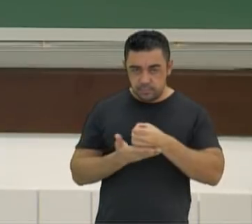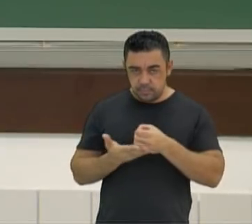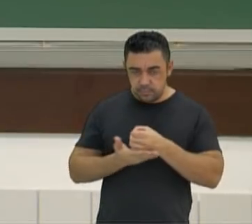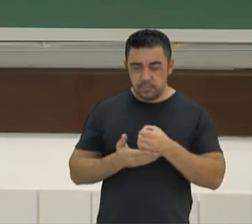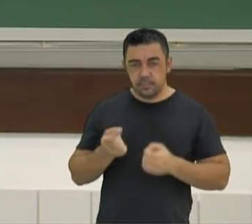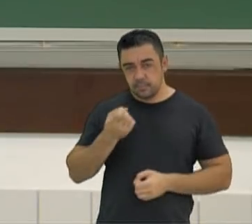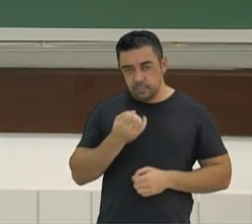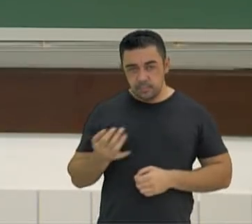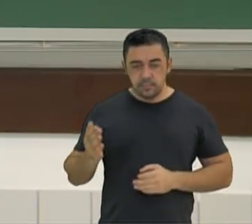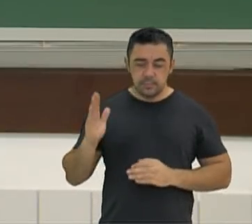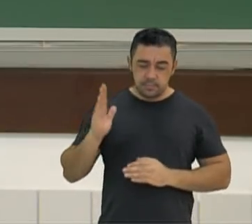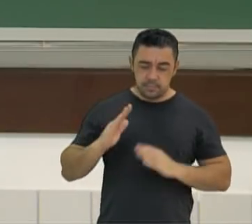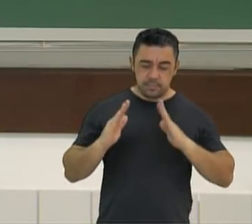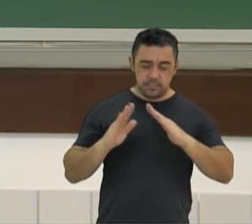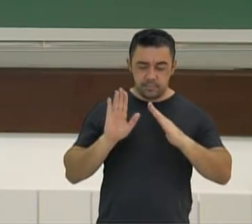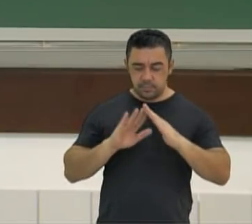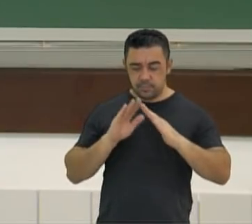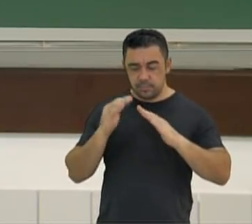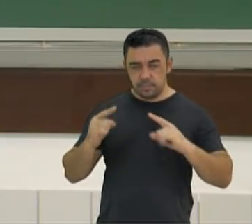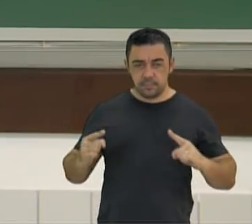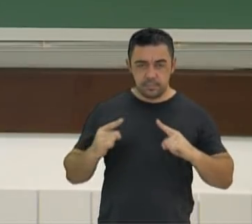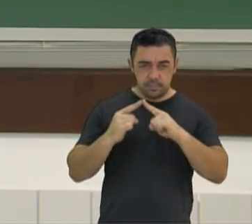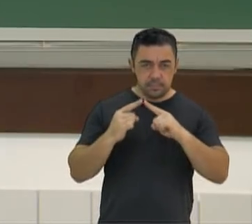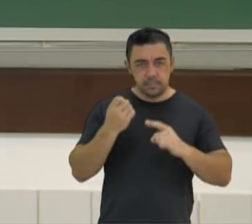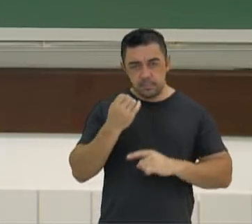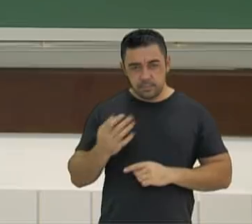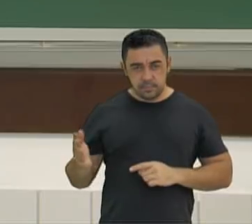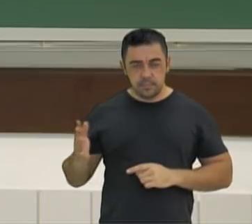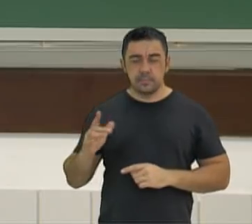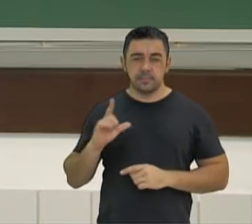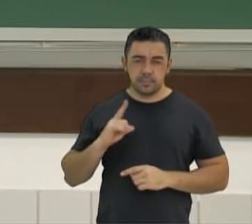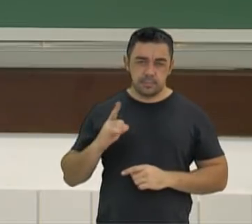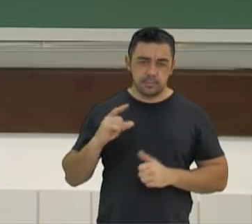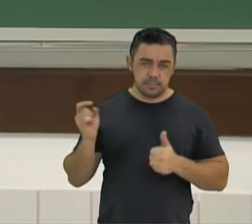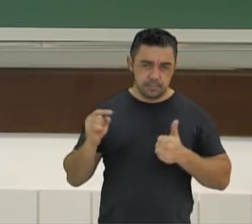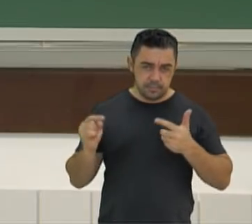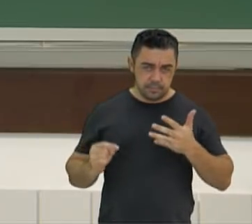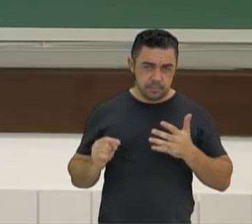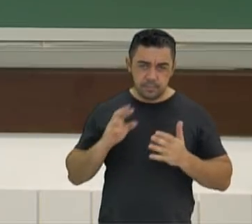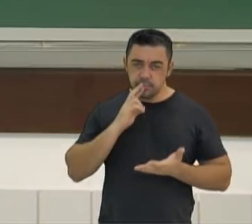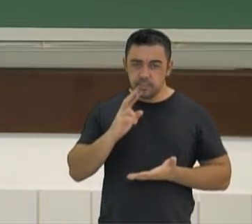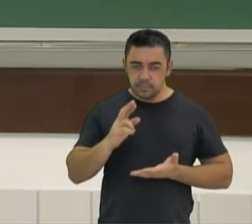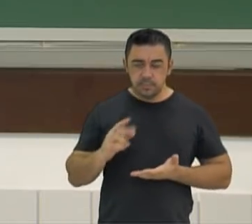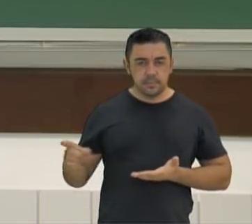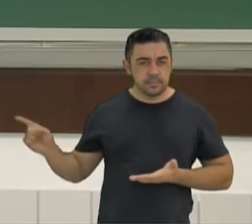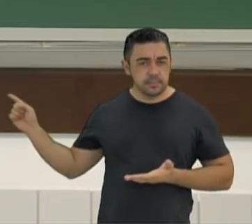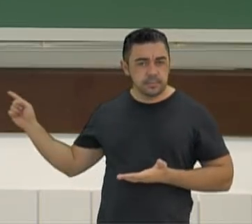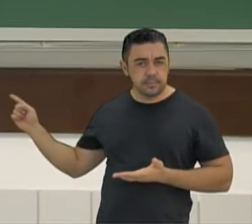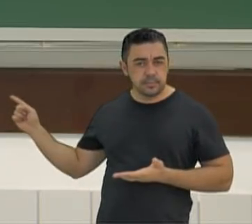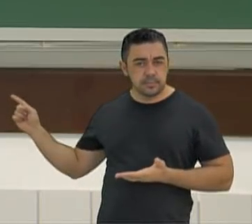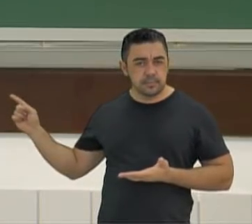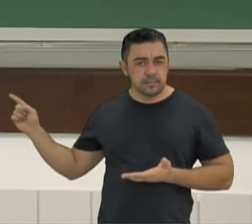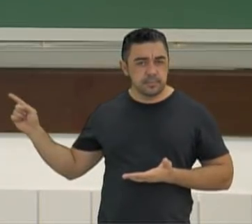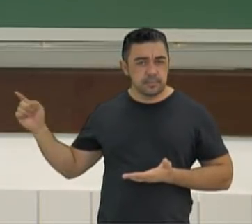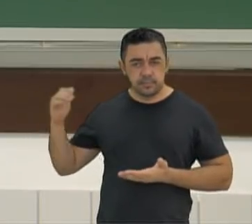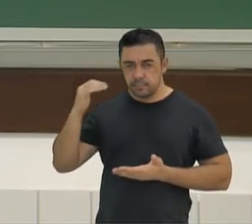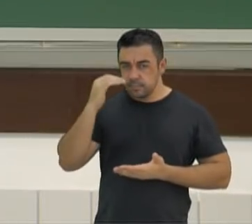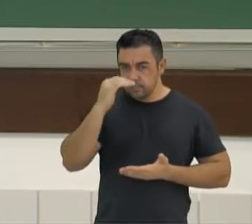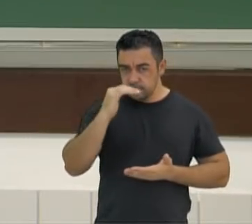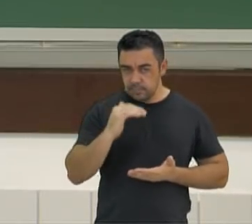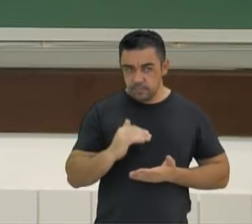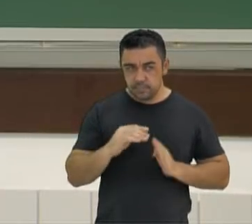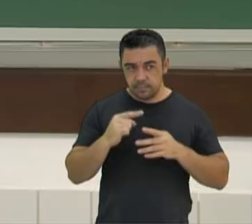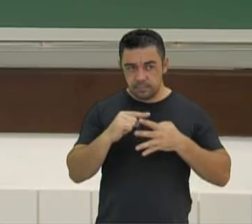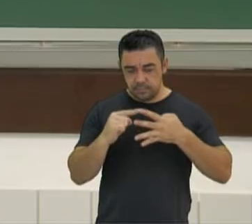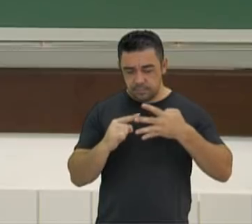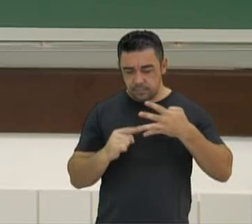base, veja quantos vértices tem, quantas arestas tem. Vamos responder. Todos aqueles ali, aqueles itens que eu